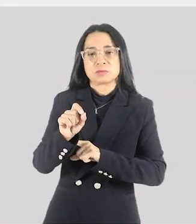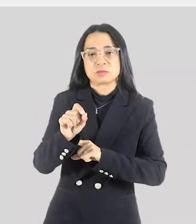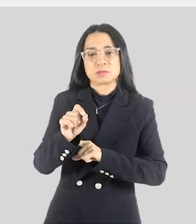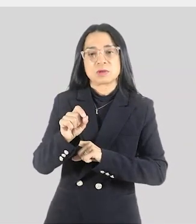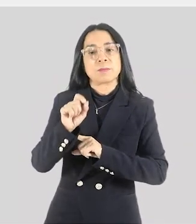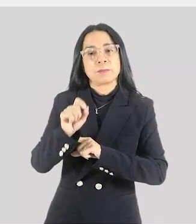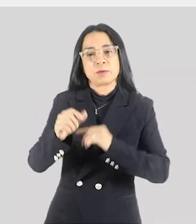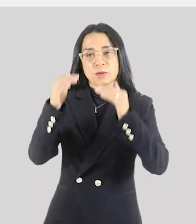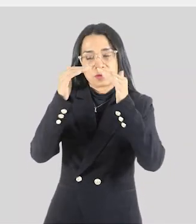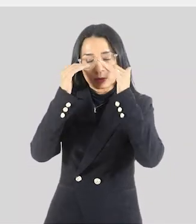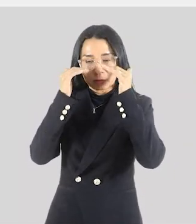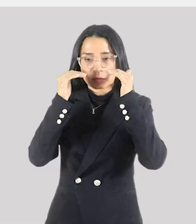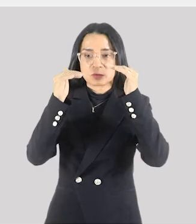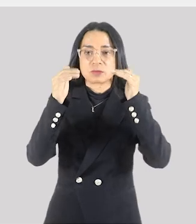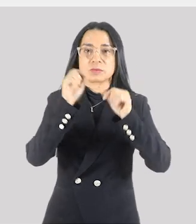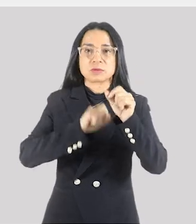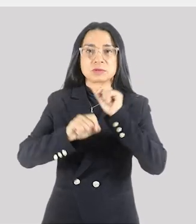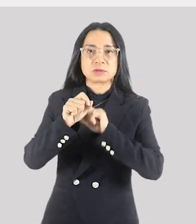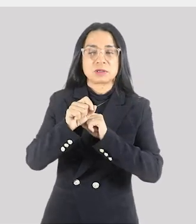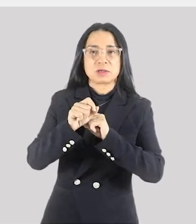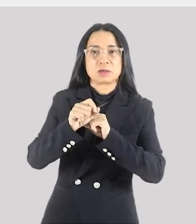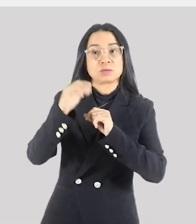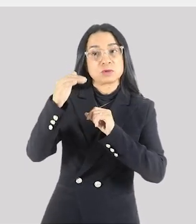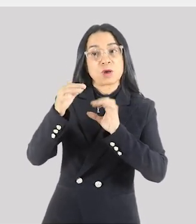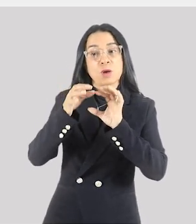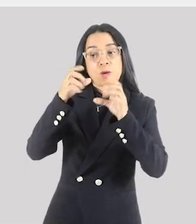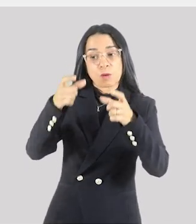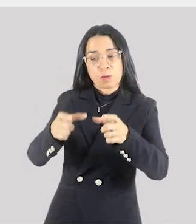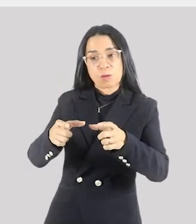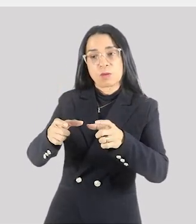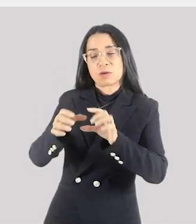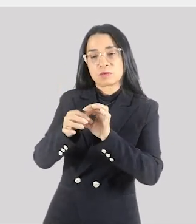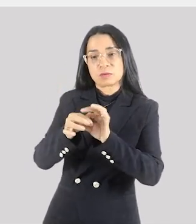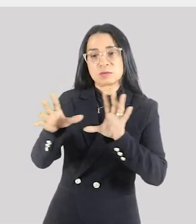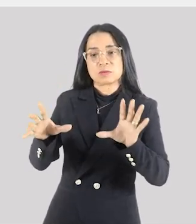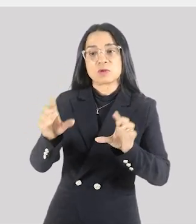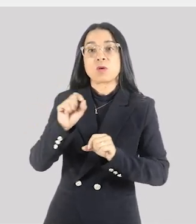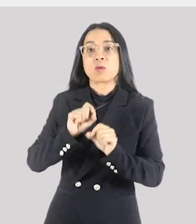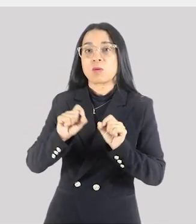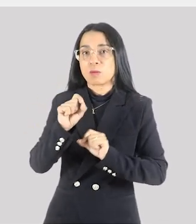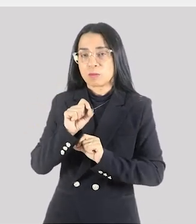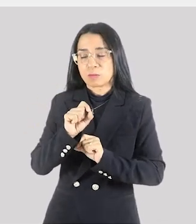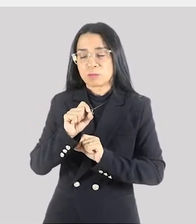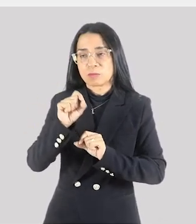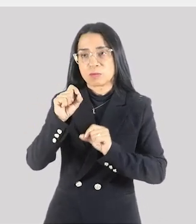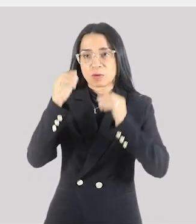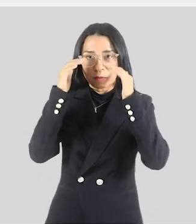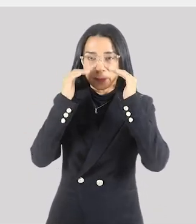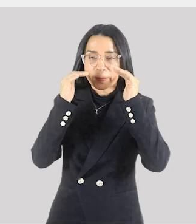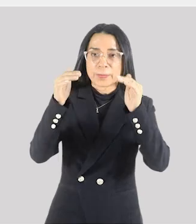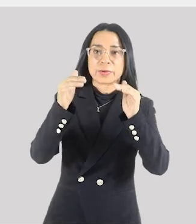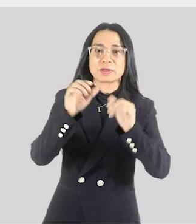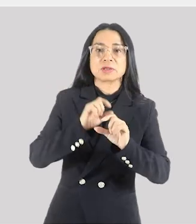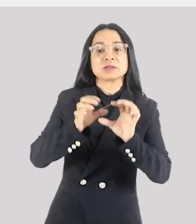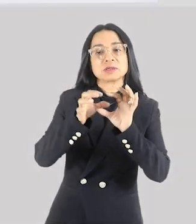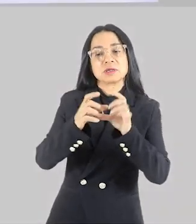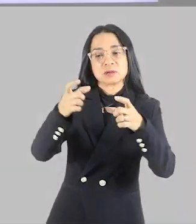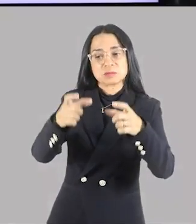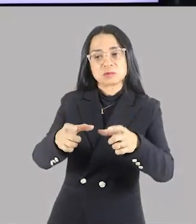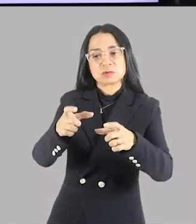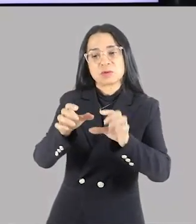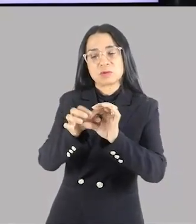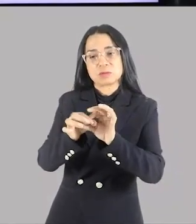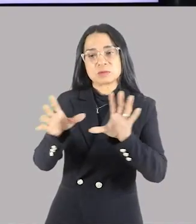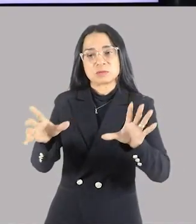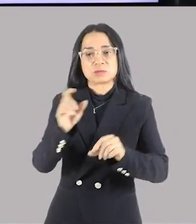podem ser subordinados aos órgãos independentes ou subordinados aos órgãos autônomos. Então, portanto,